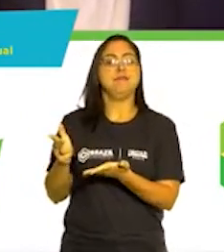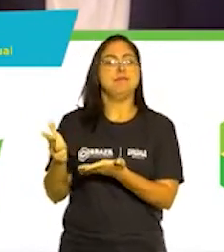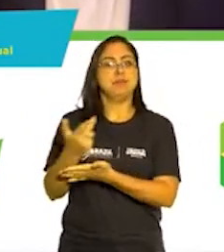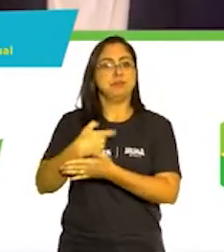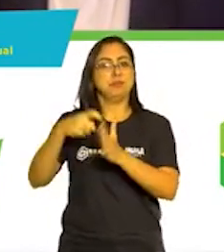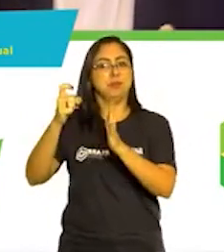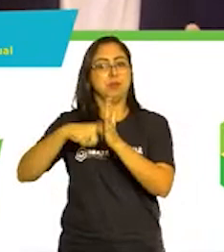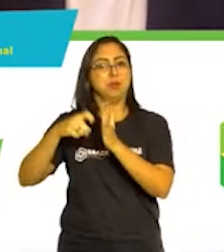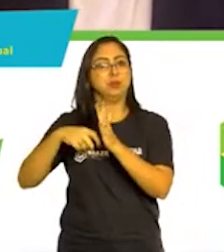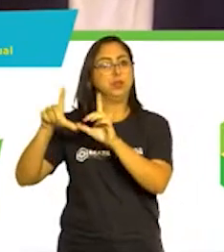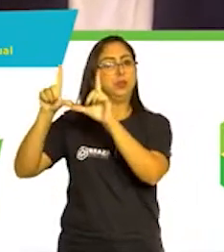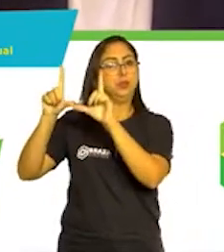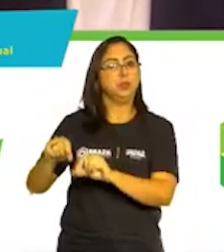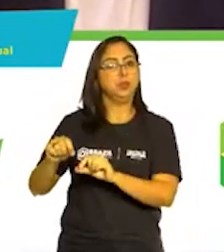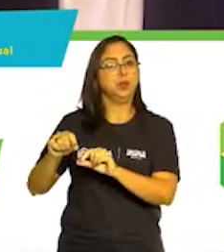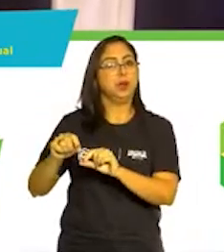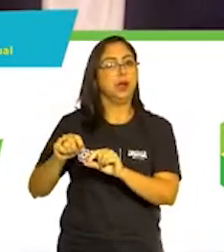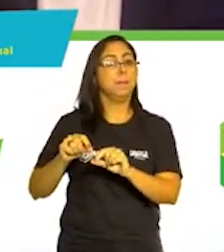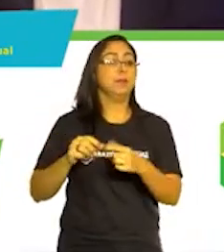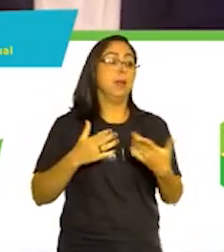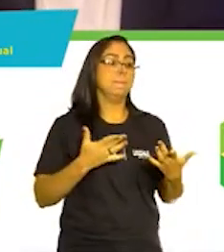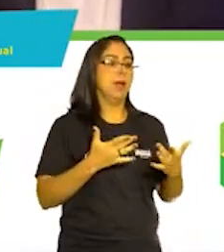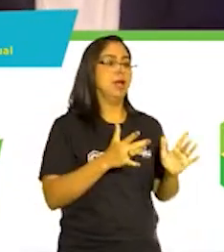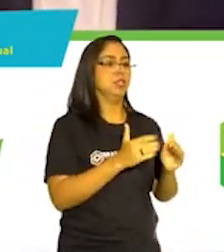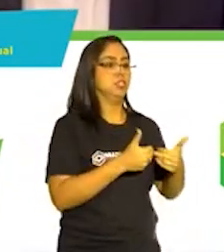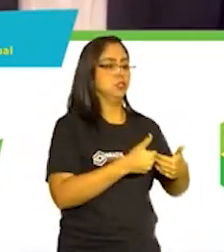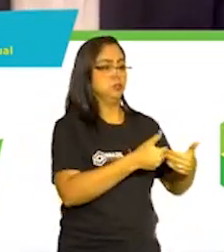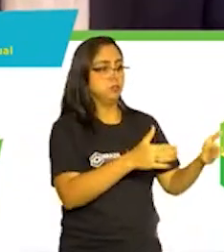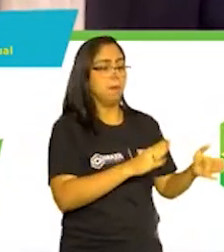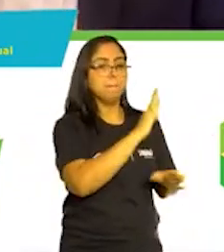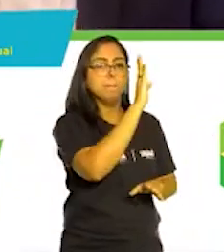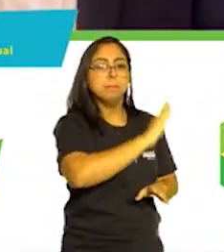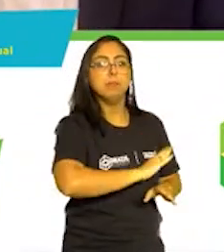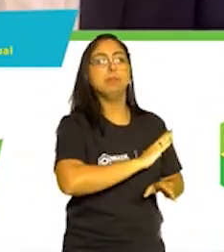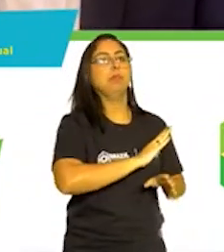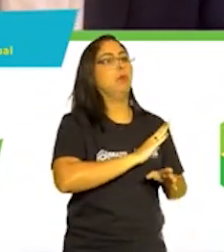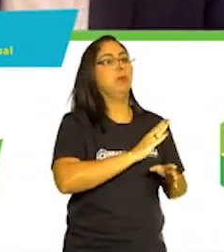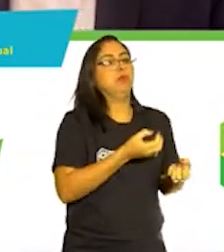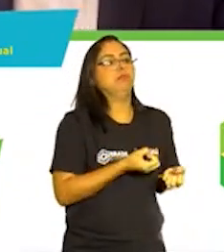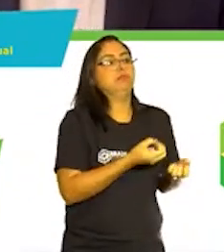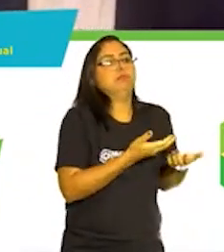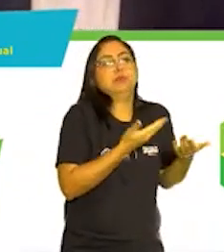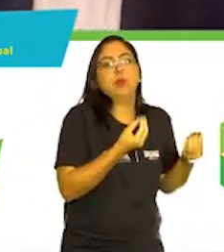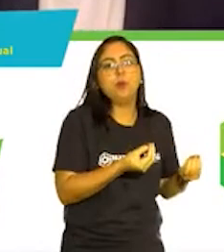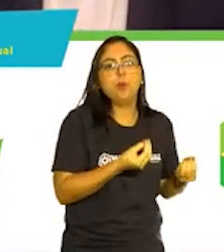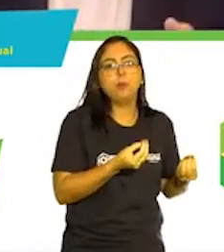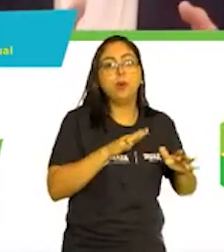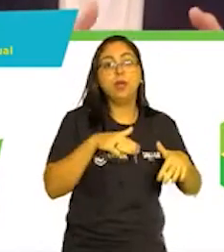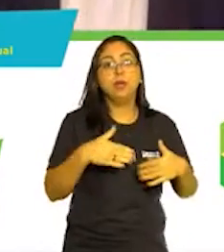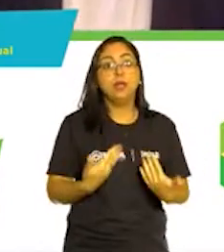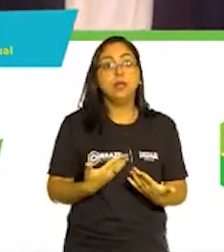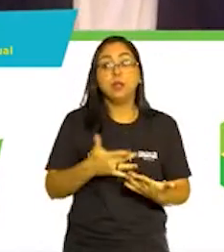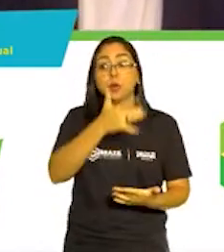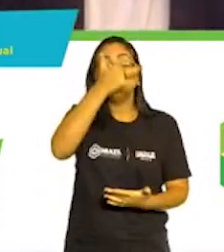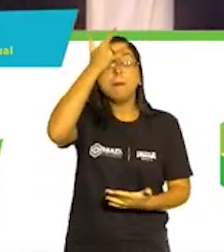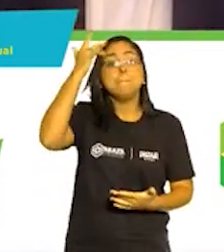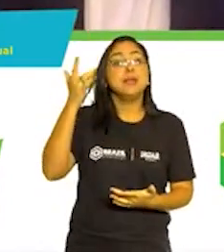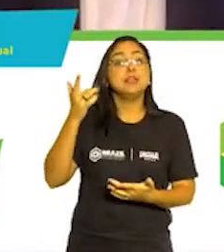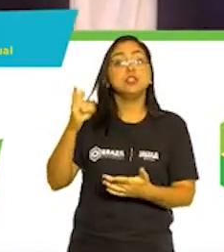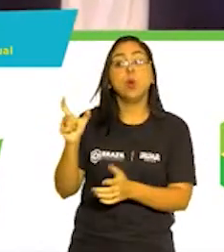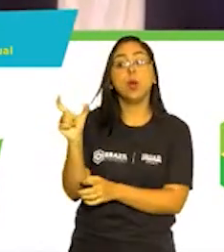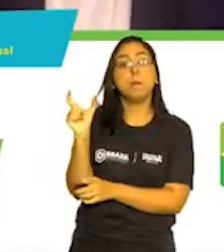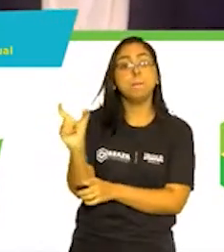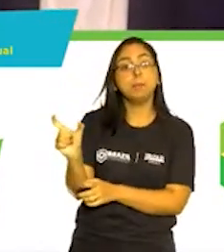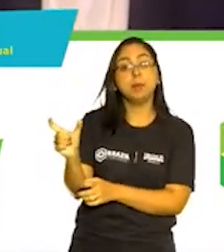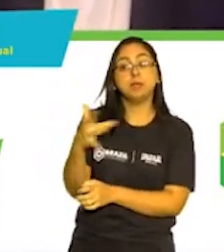de arrecadação com essa possibilidade de pessoas de classe média e renda alta descontar integralmente o gasto com saúde